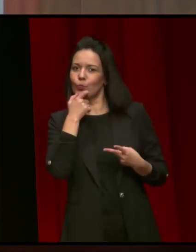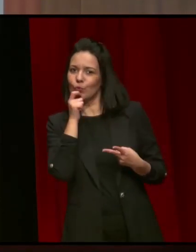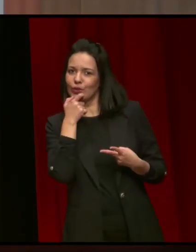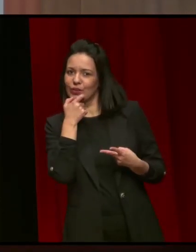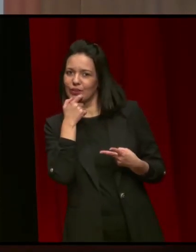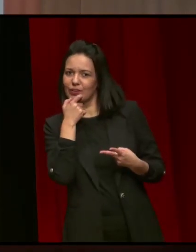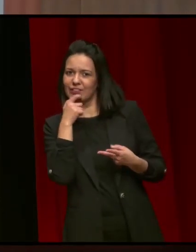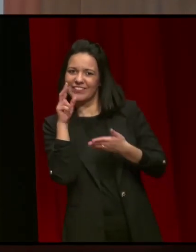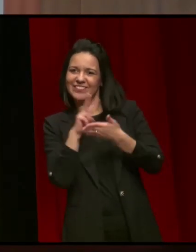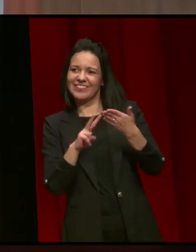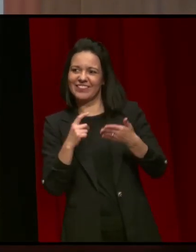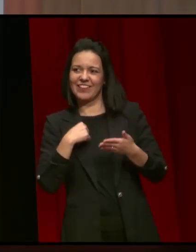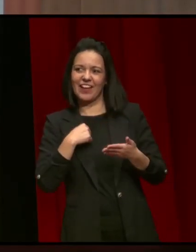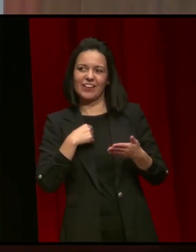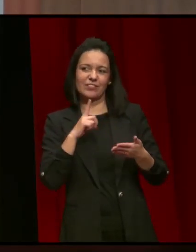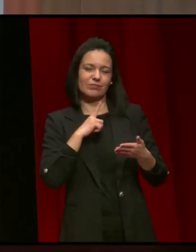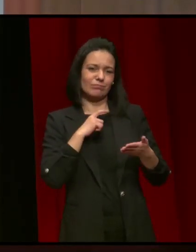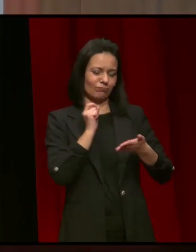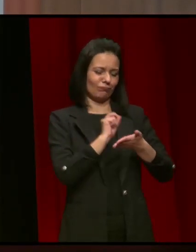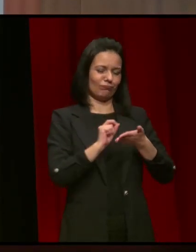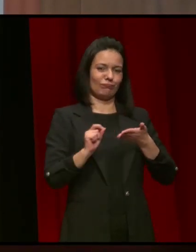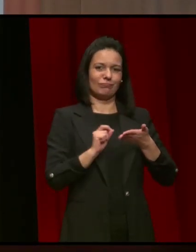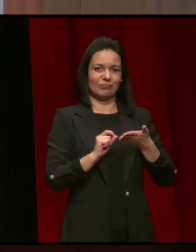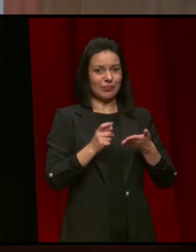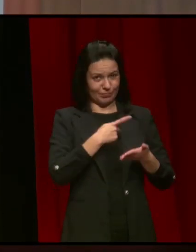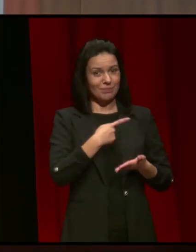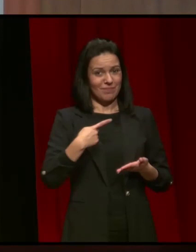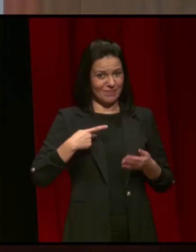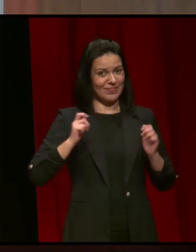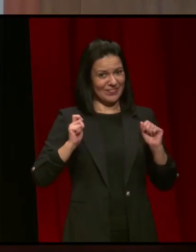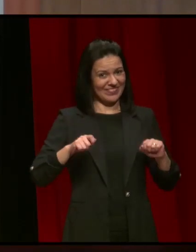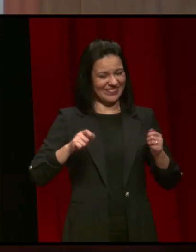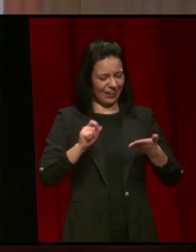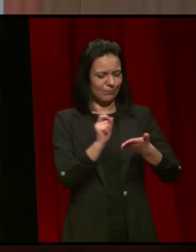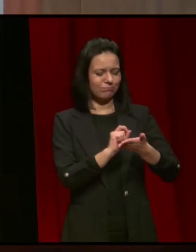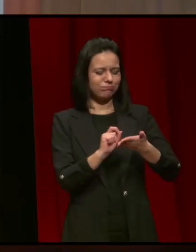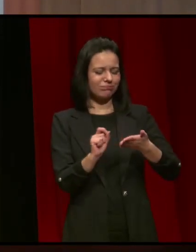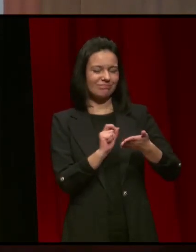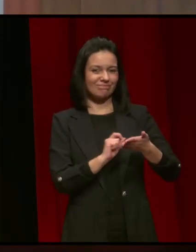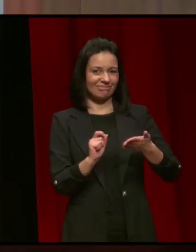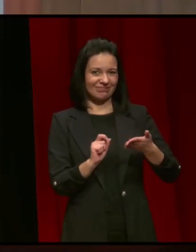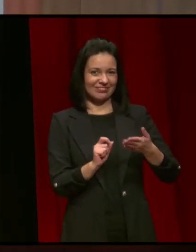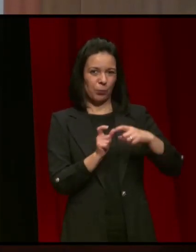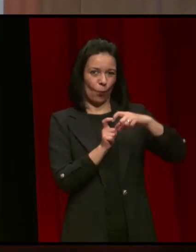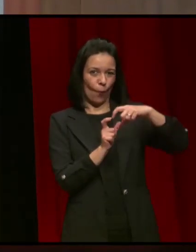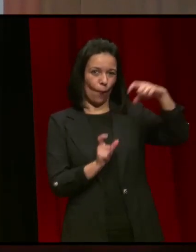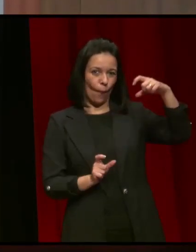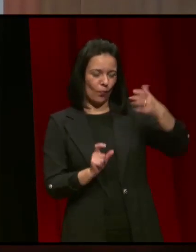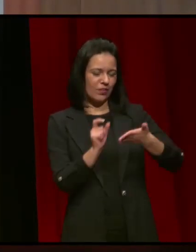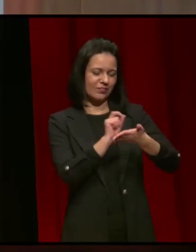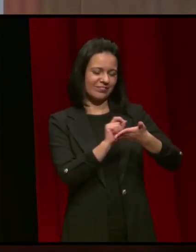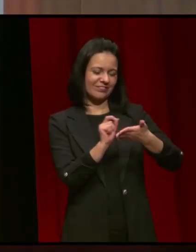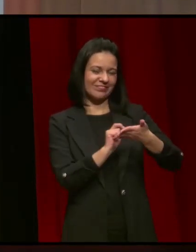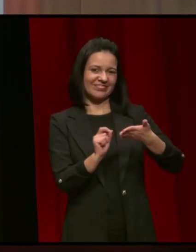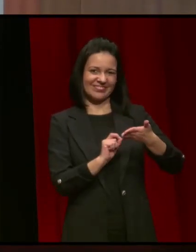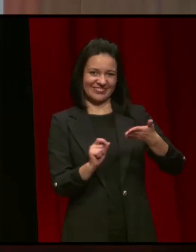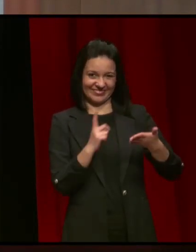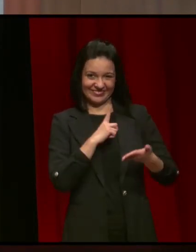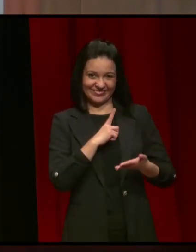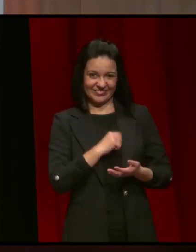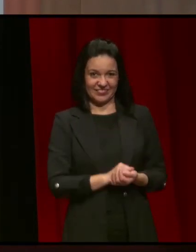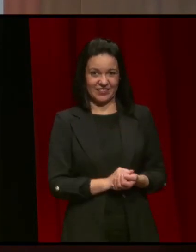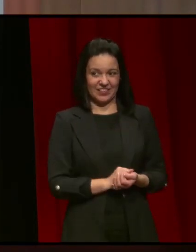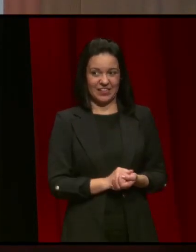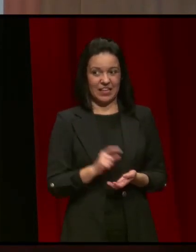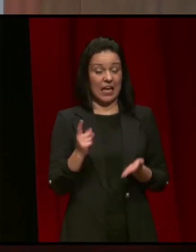tenho uma folhinha de marcar aqui, ó. Pastor faz isso também, ó, tá vendo? Anota os textos que ele leu, marca ali. Isso aqui é leitura bíblica sem